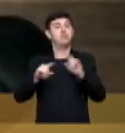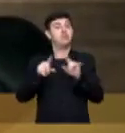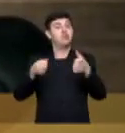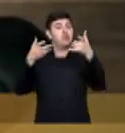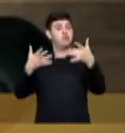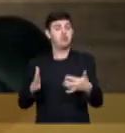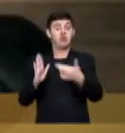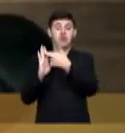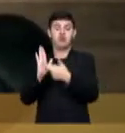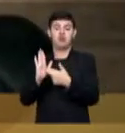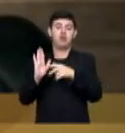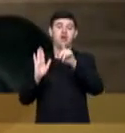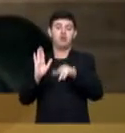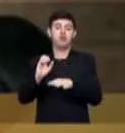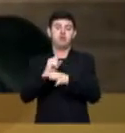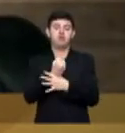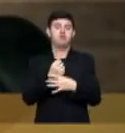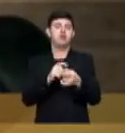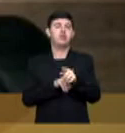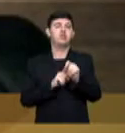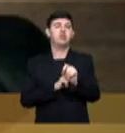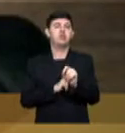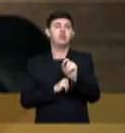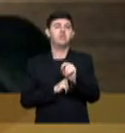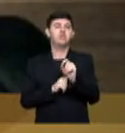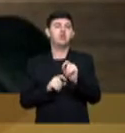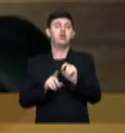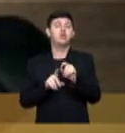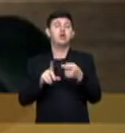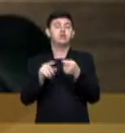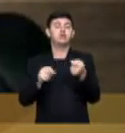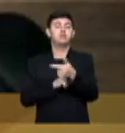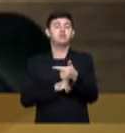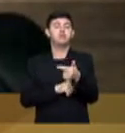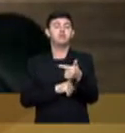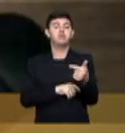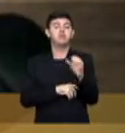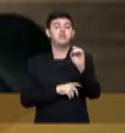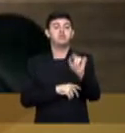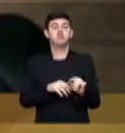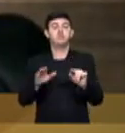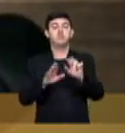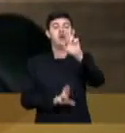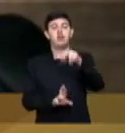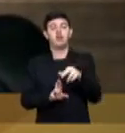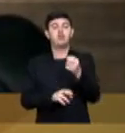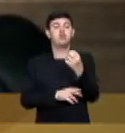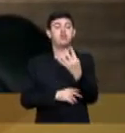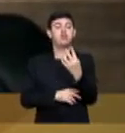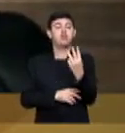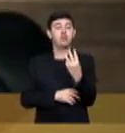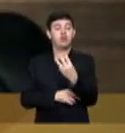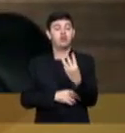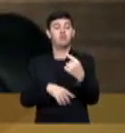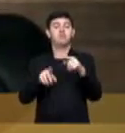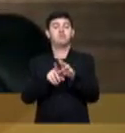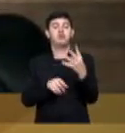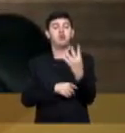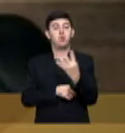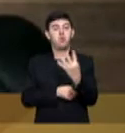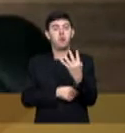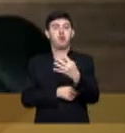artigo 220, parágrafos 3º e 4º da Constituição, porquanto apenas lei federal